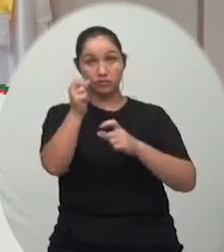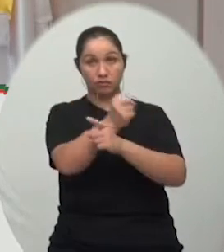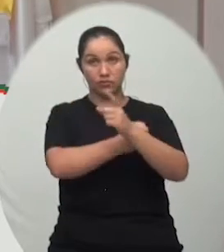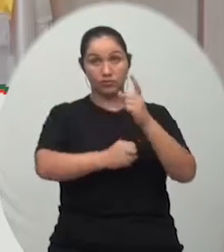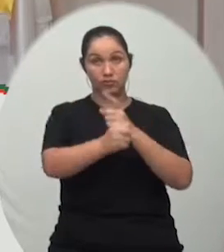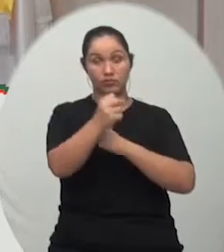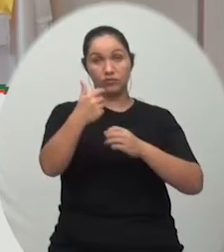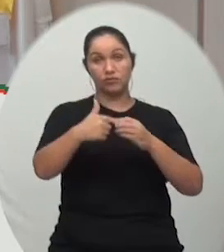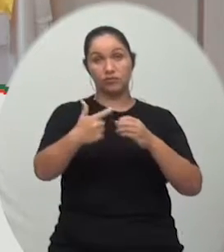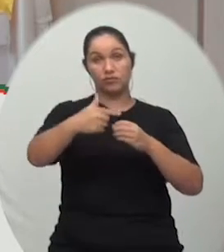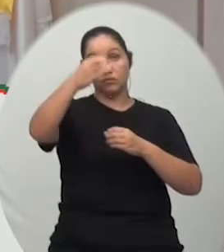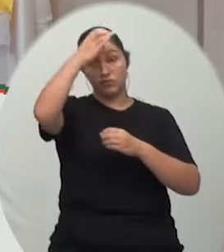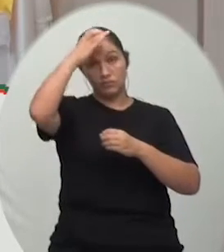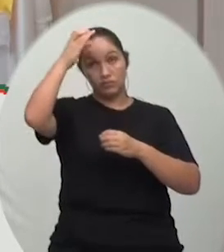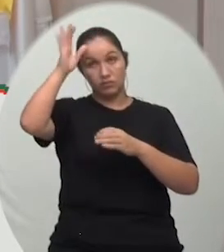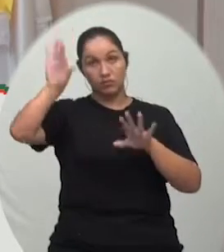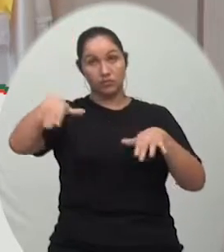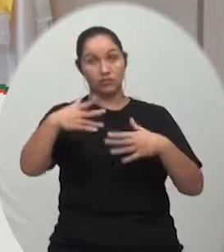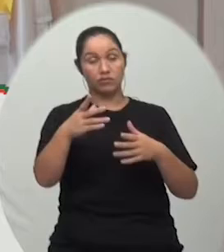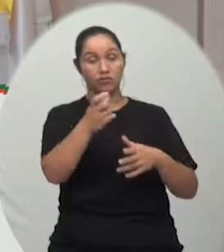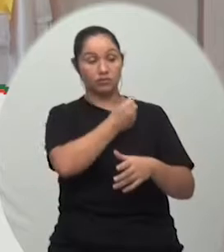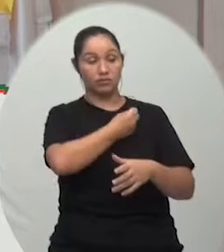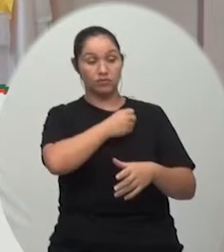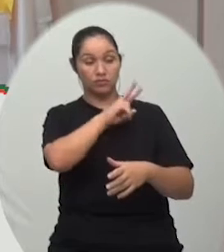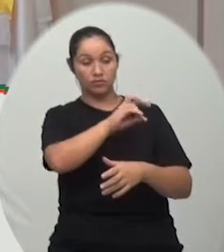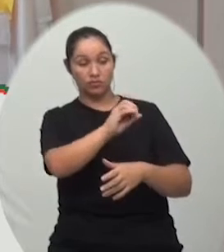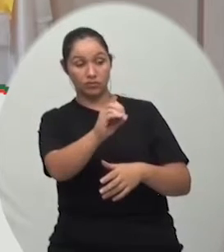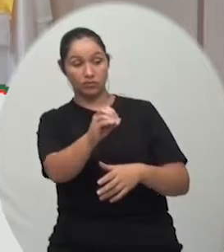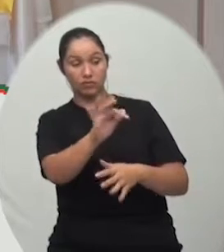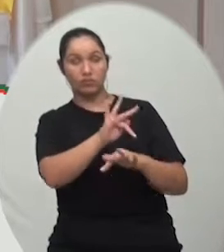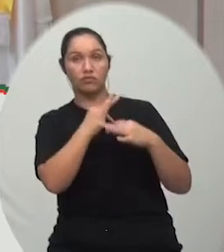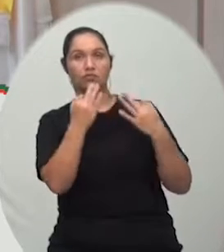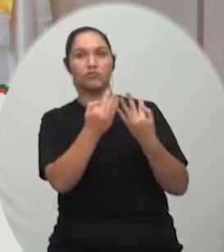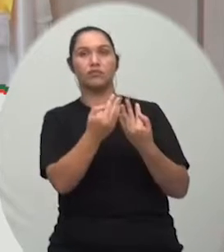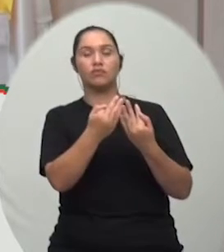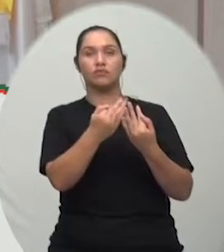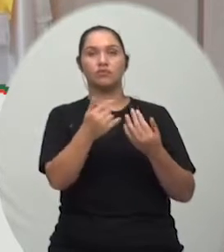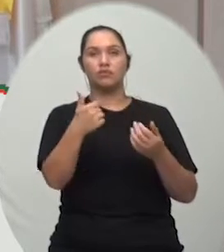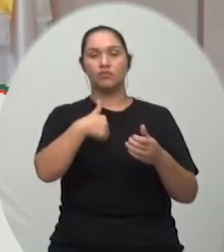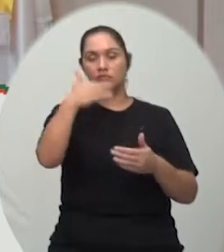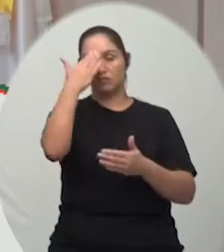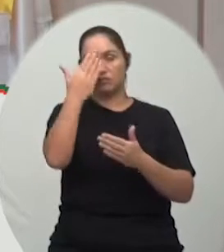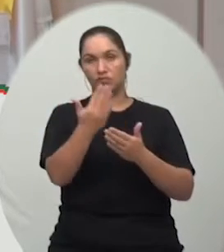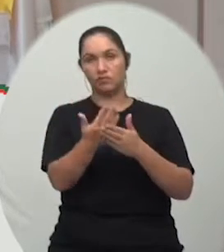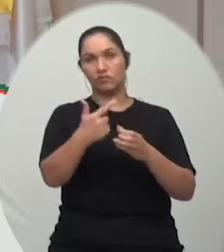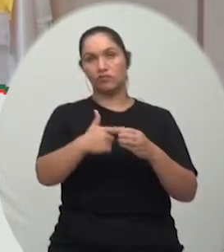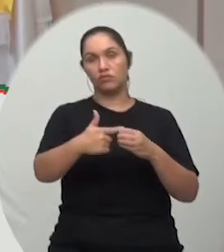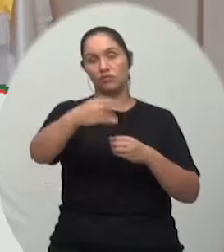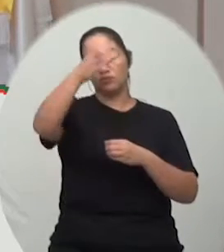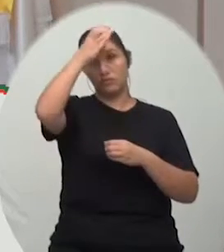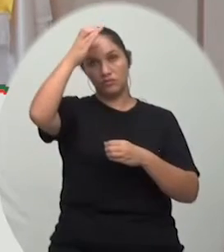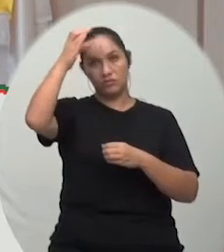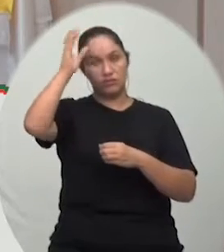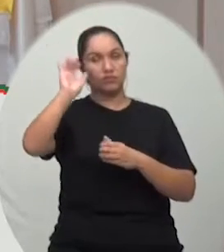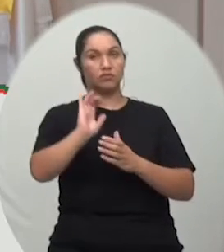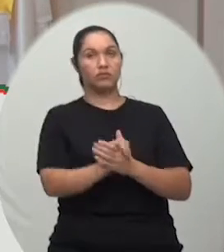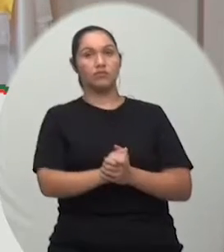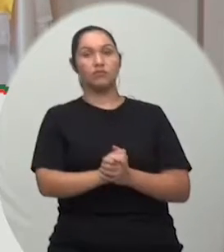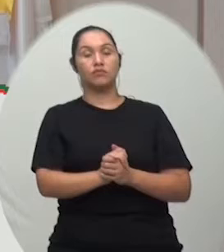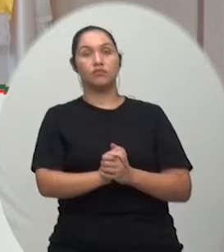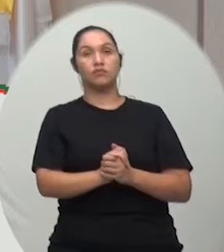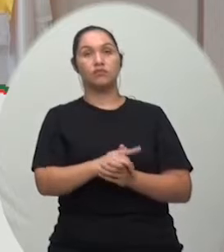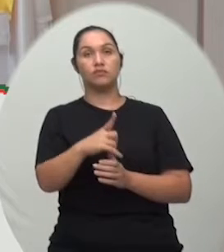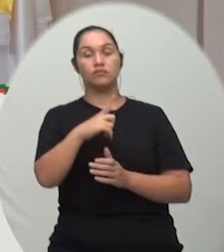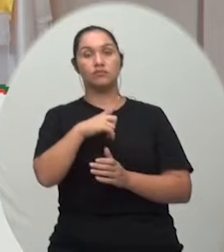se coloca um limitador, 200 famílias, eu acho que Criciúma, nós temos aqui